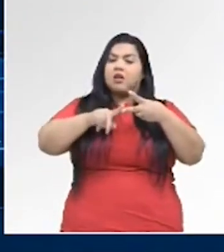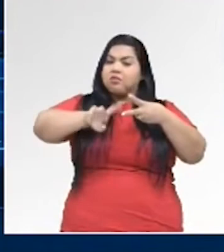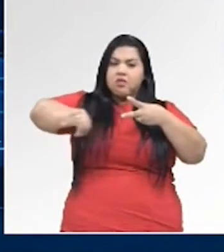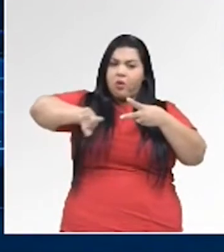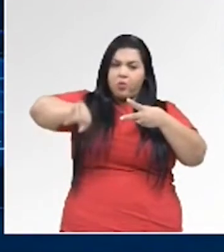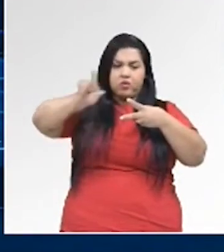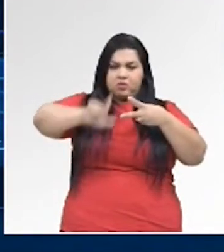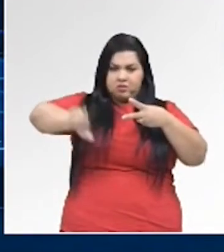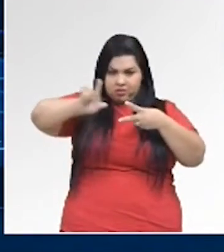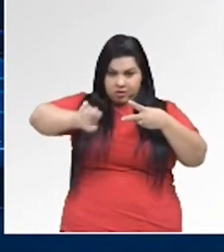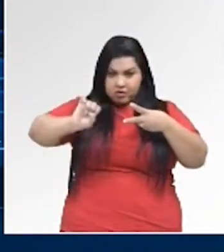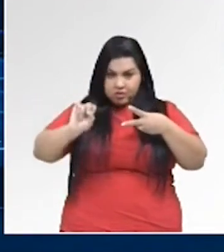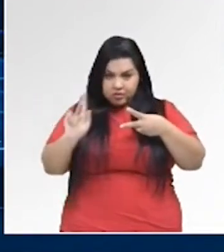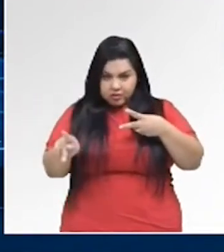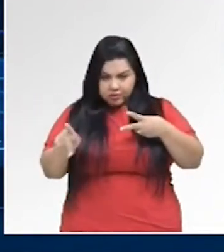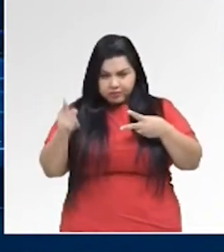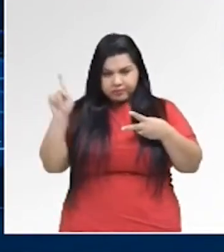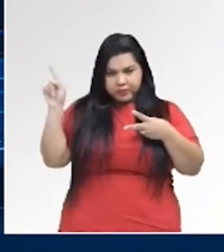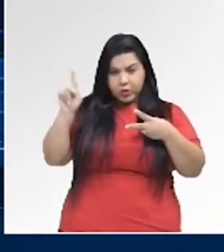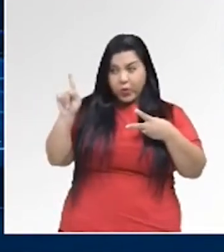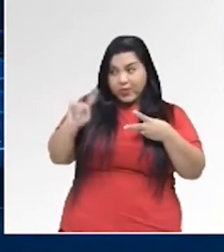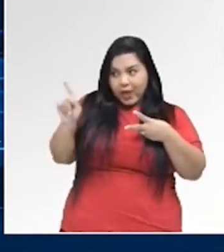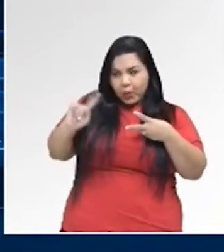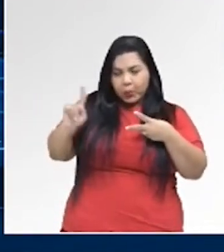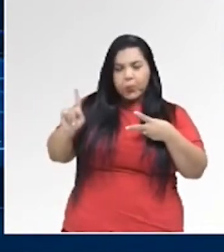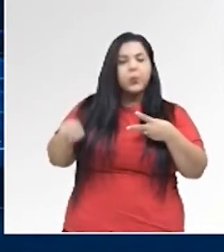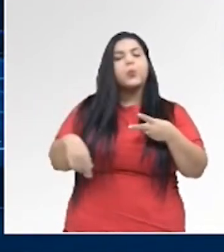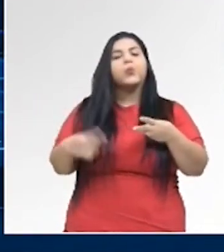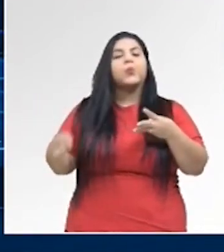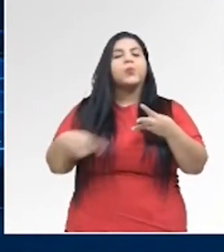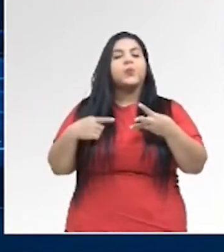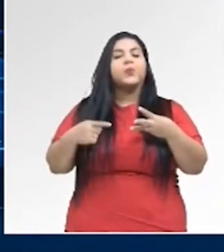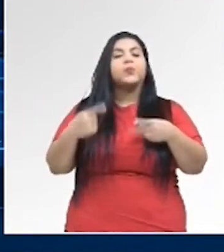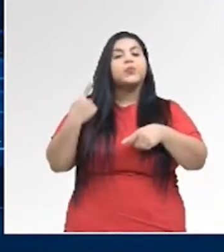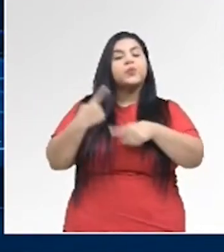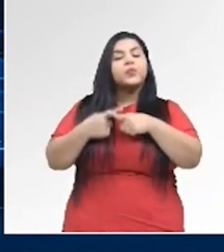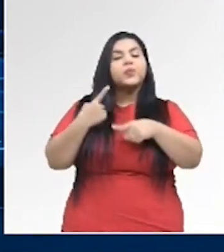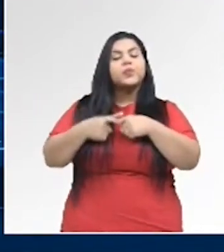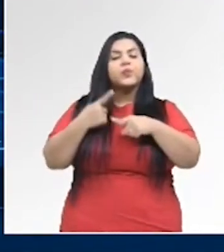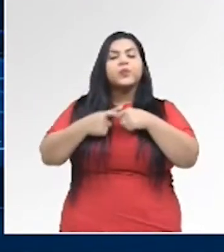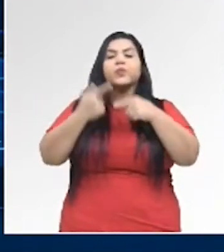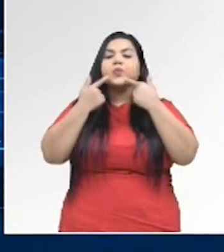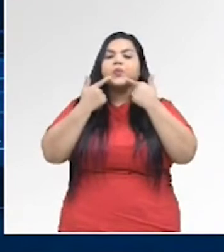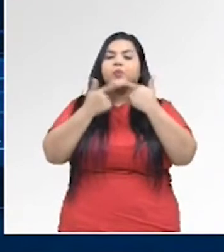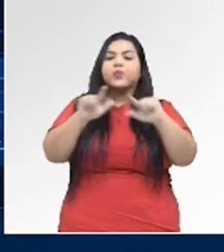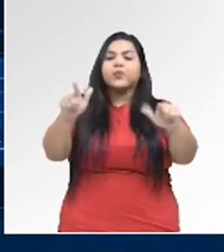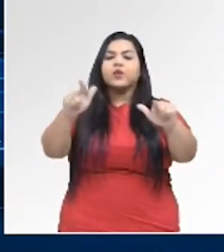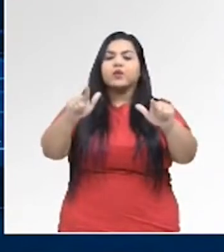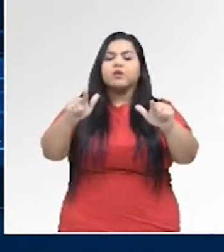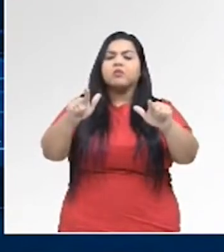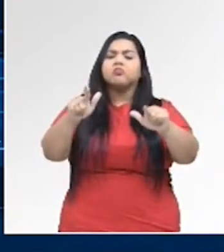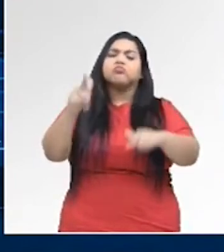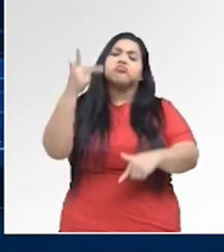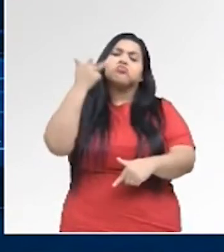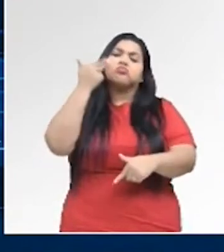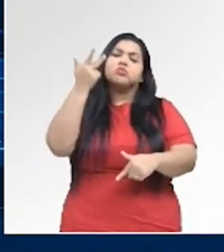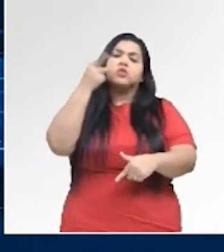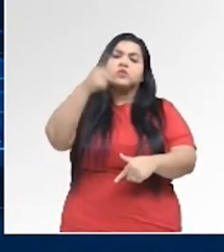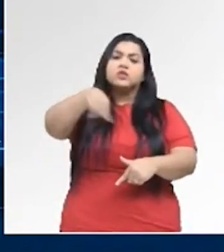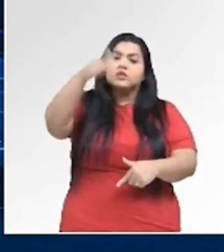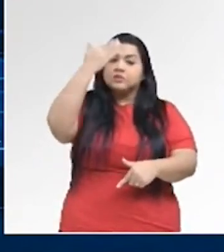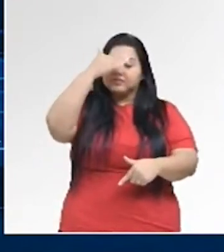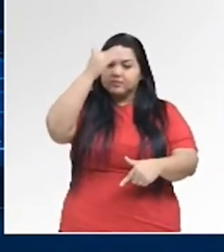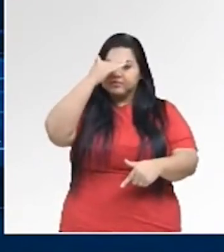literária, tá certo? Tem este não aqui, porque a linguagem está no sentido comum que vocês possam